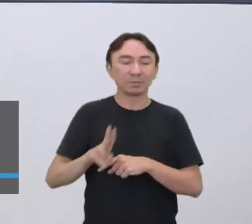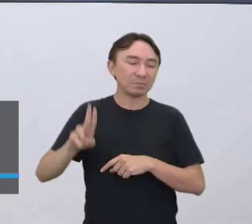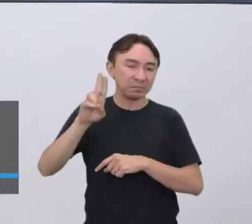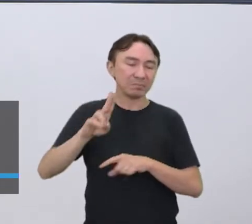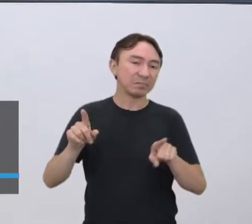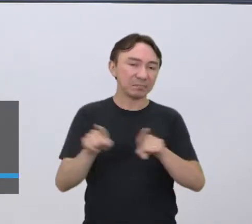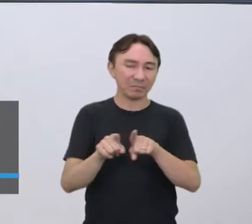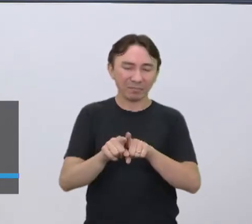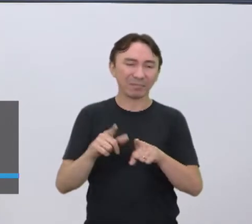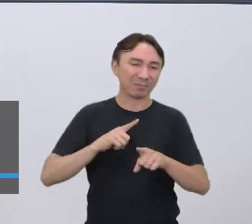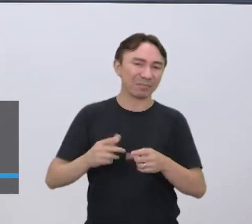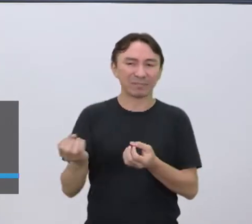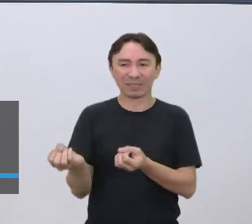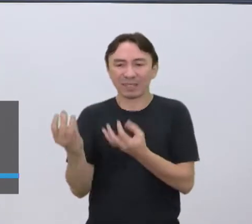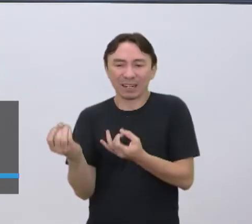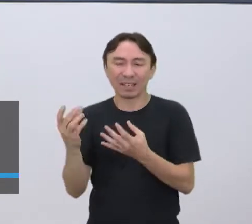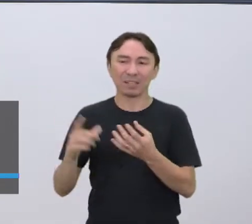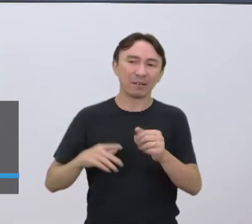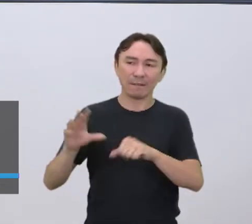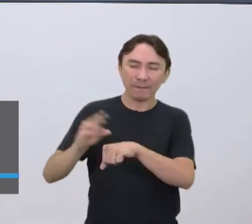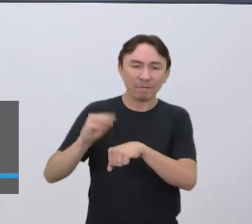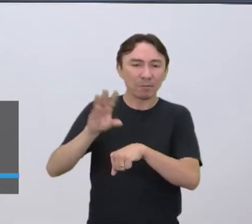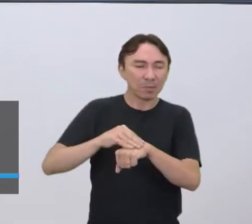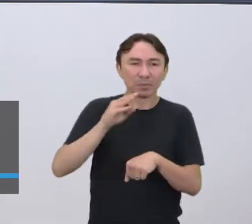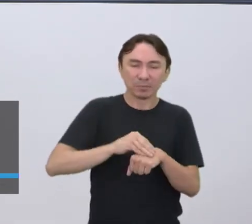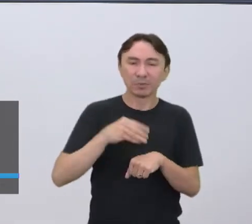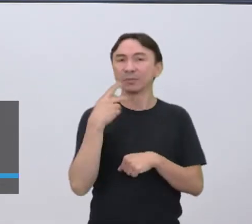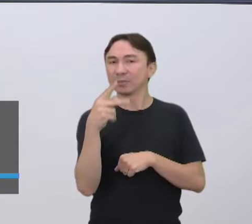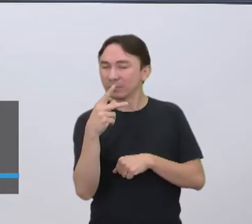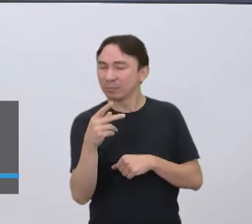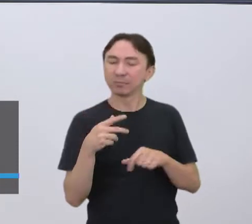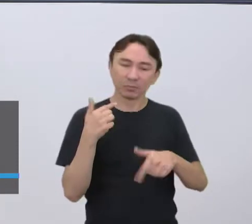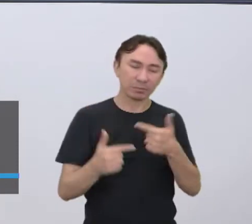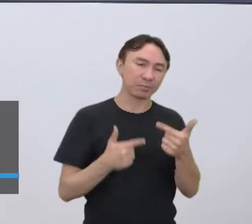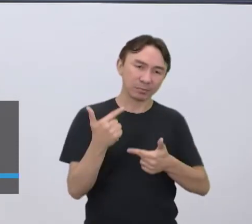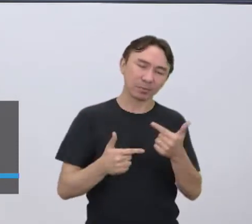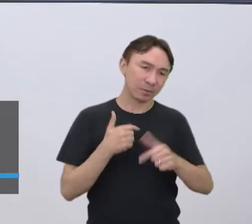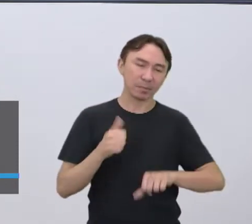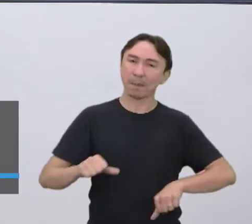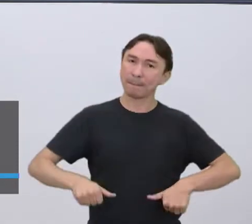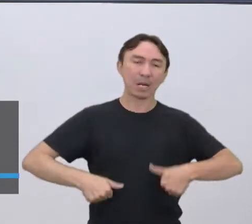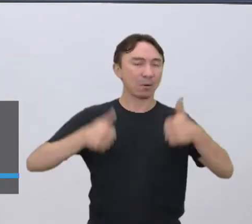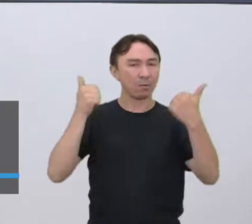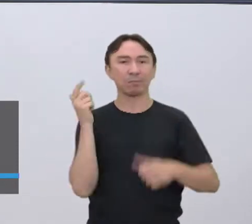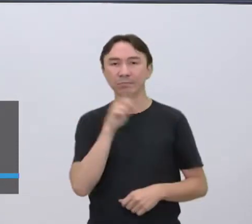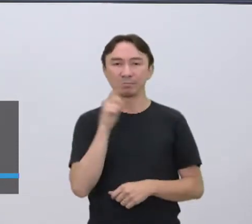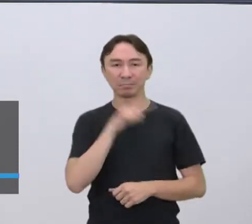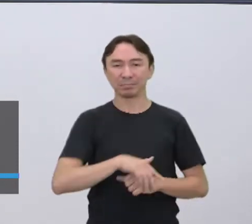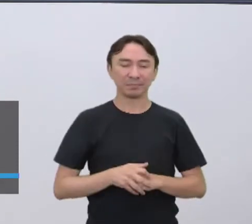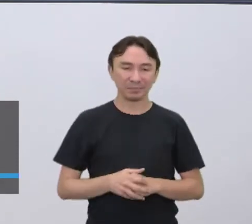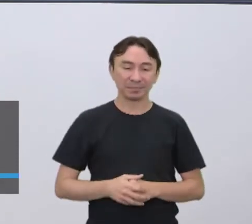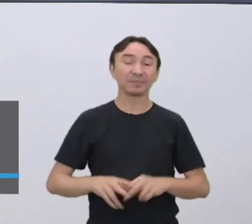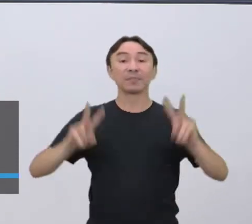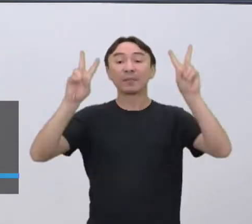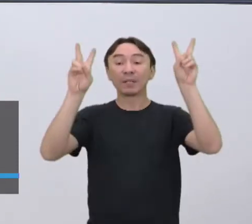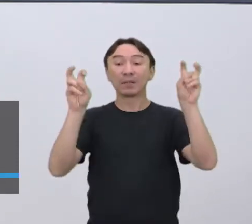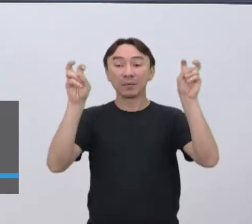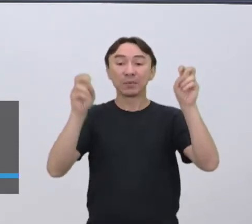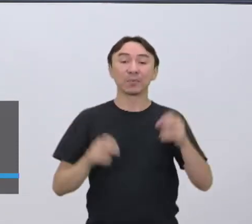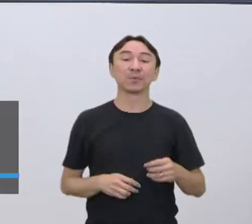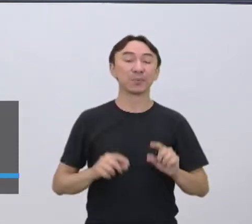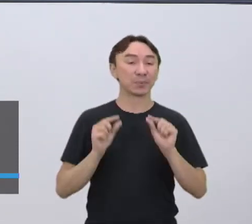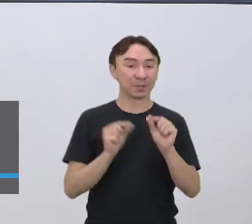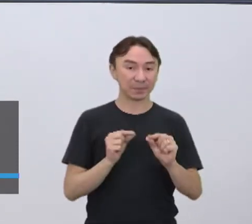coletar dados aí e melhorar a eficiência aí do seu trabalho, tá ok? Então o título da nossa aula é o Compartilhando